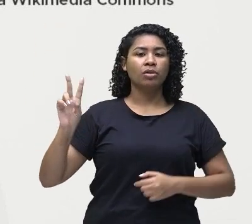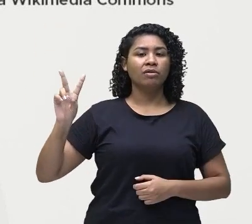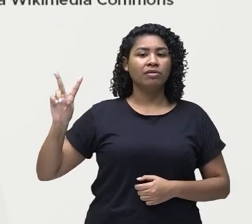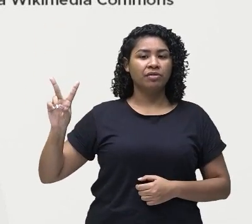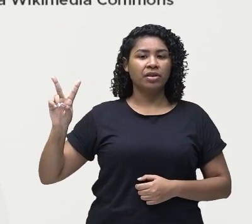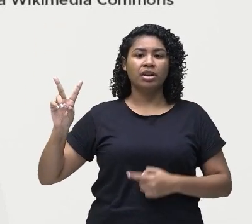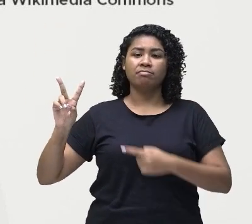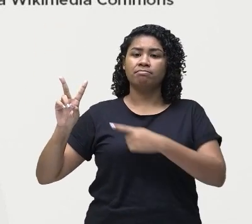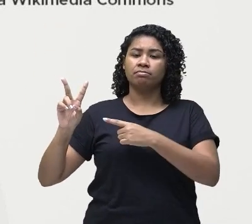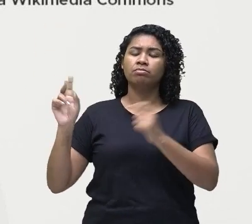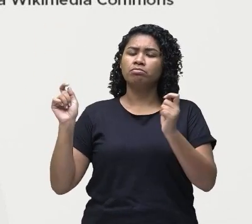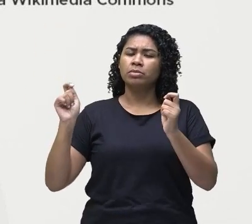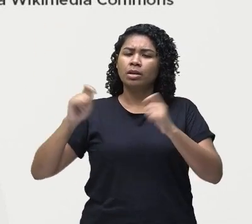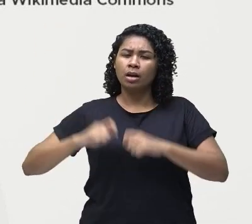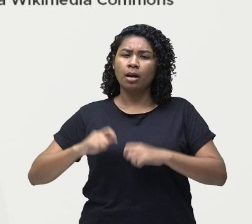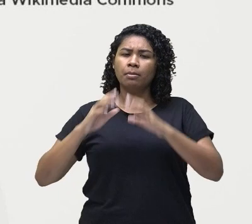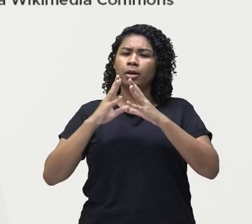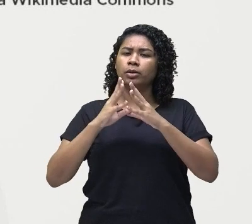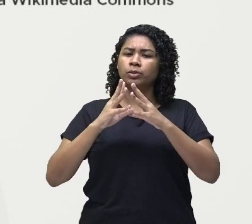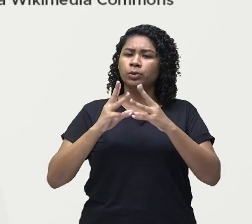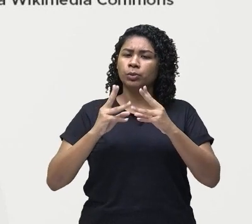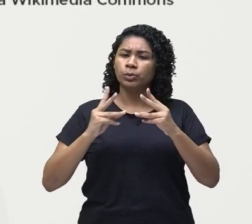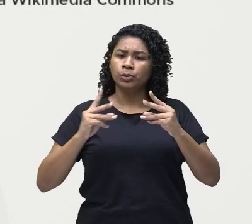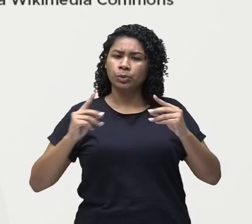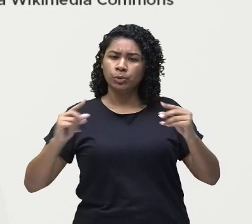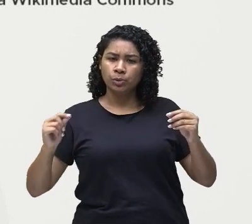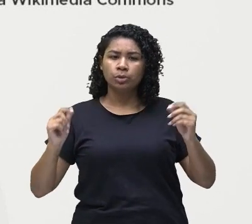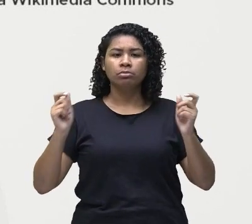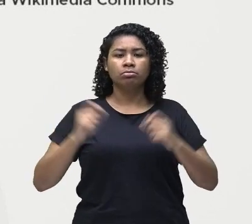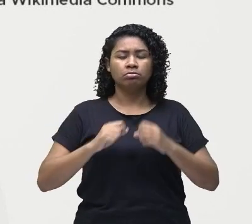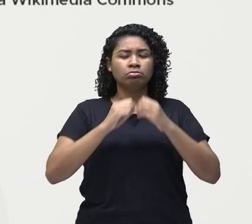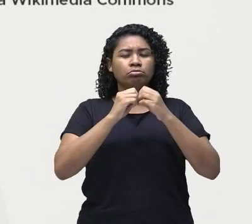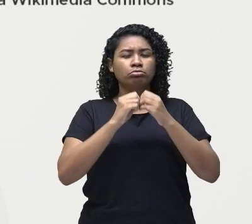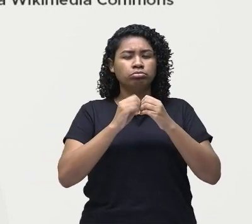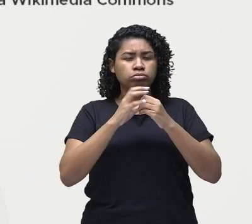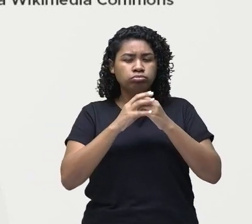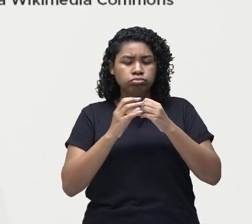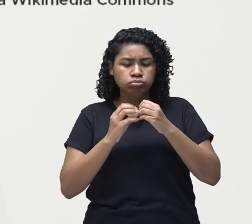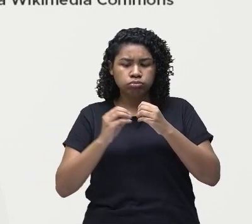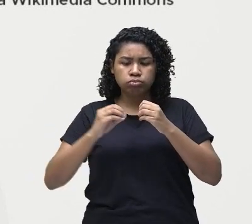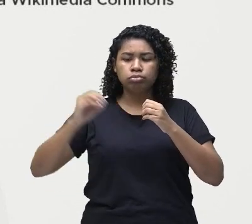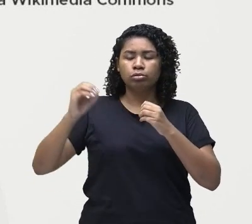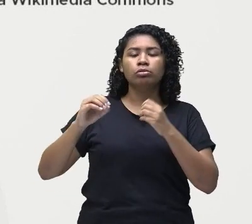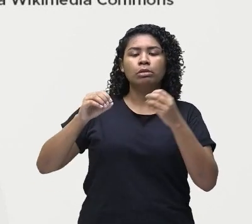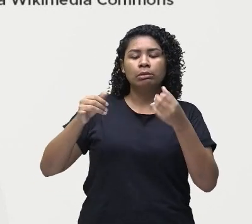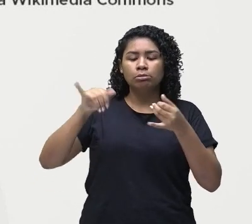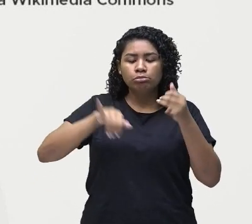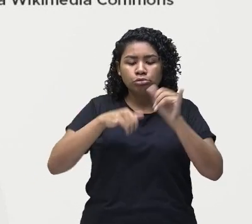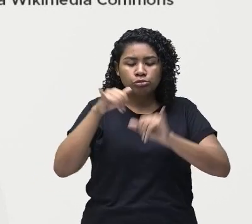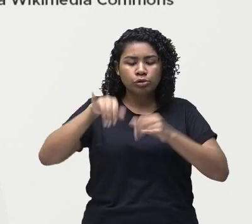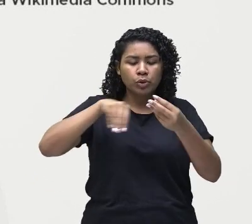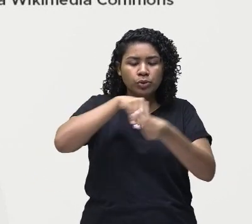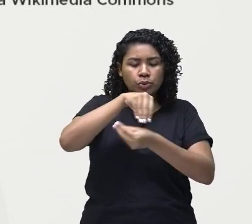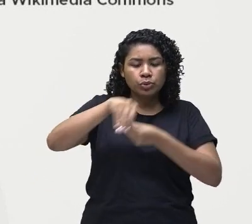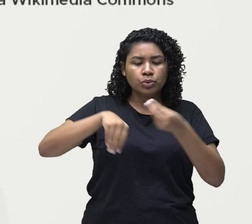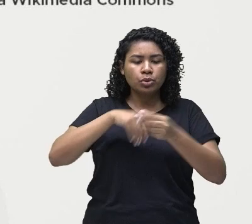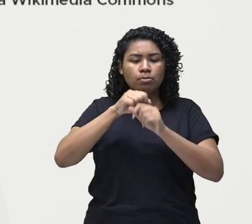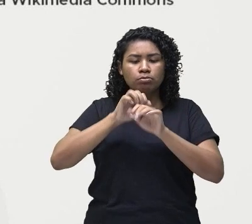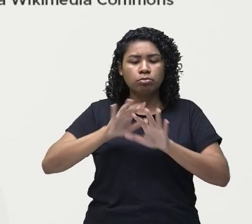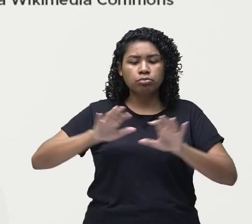os CFCs, liberando cloro e desencadeando uma reação química